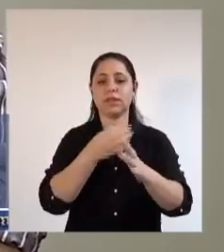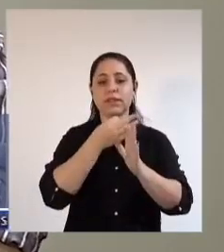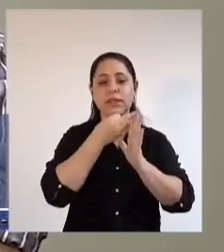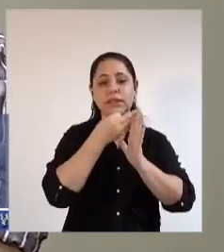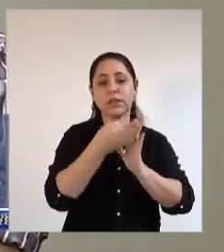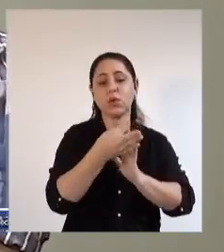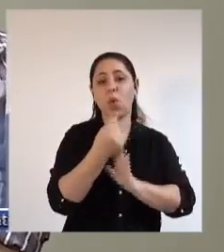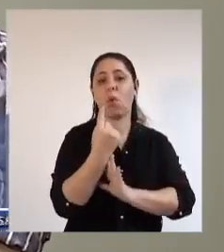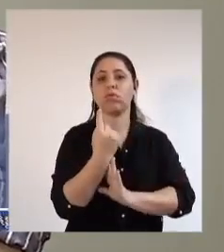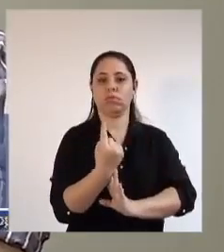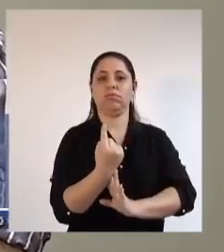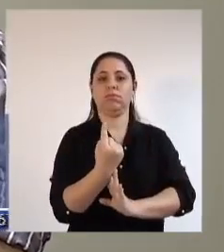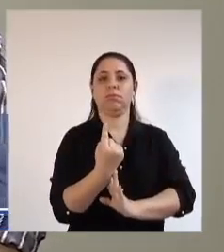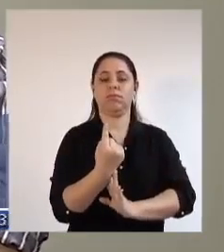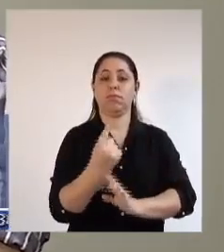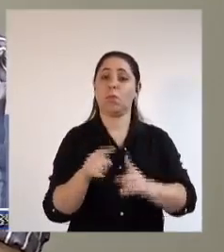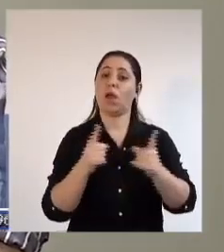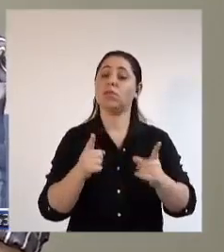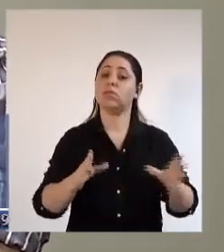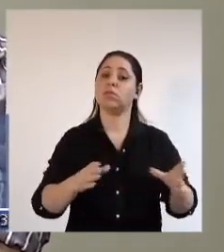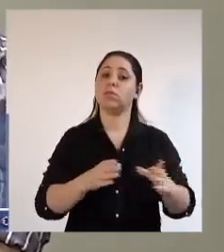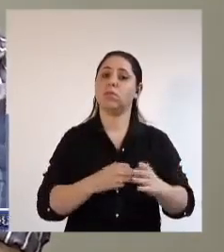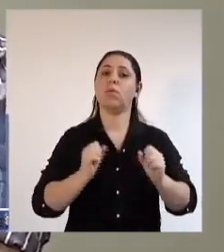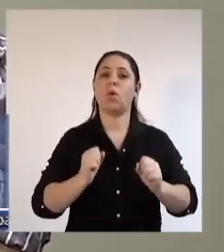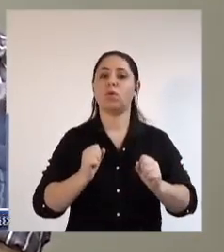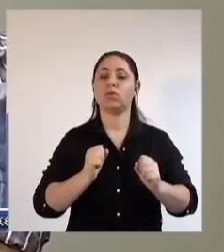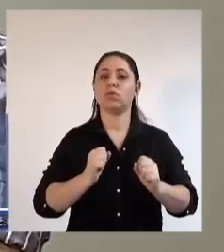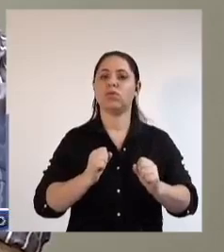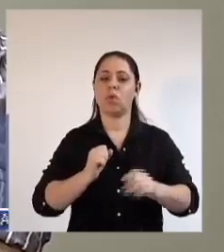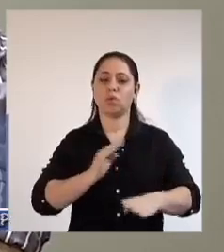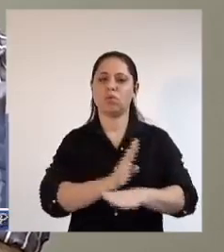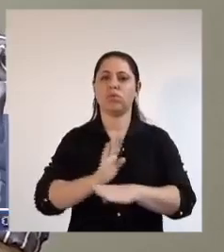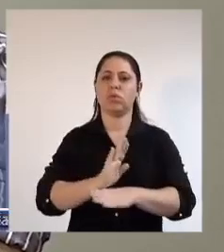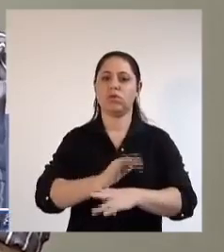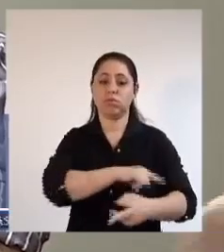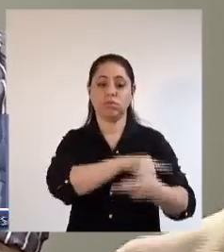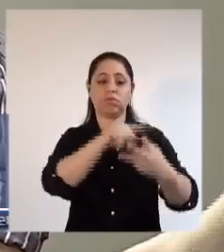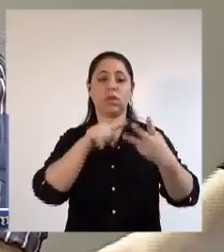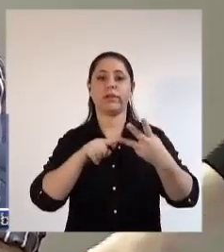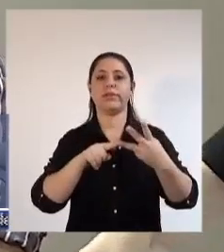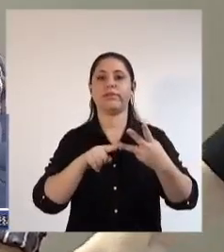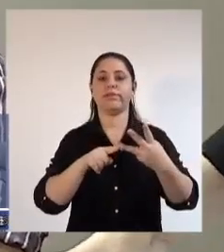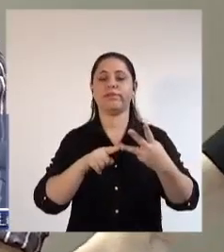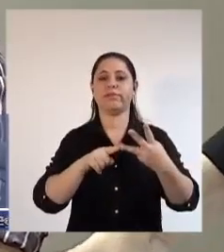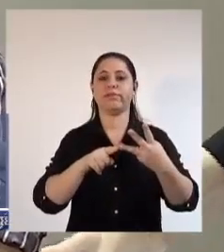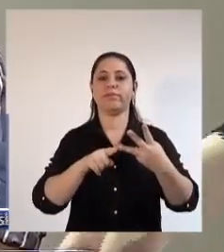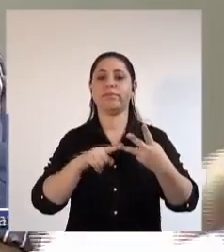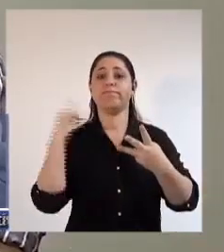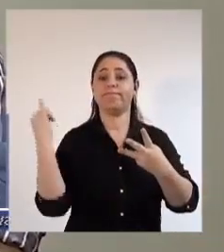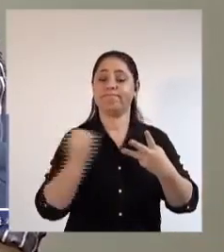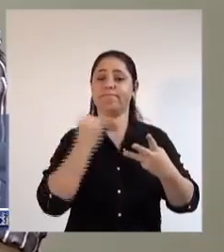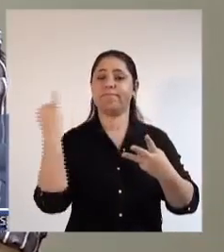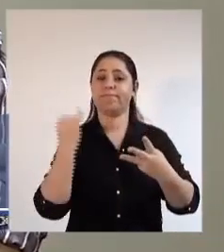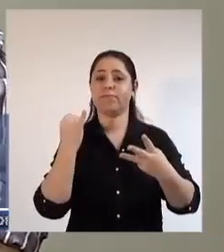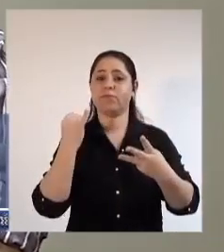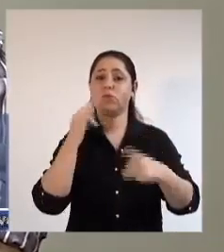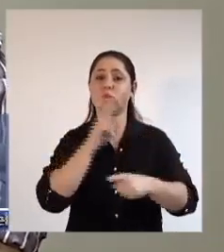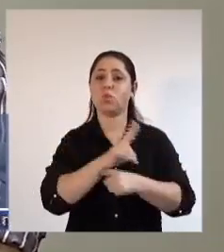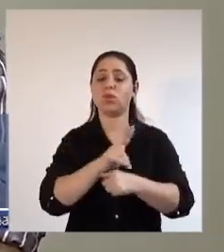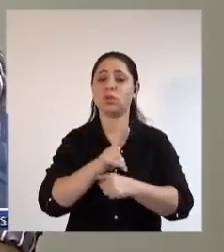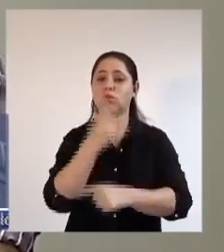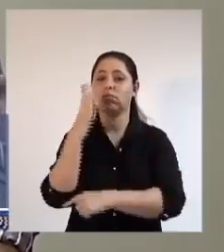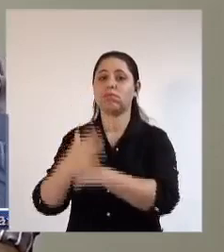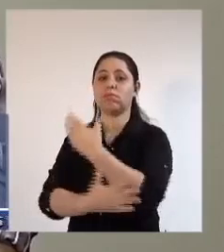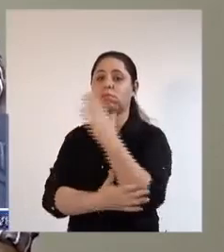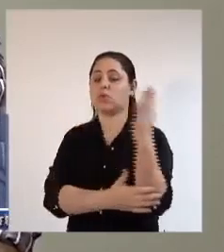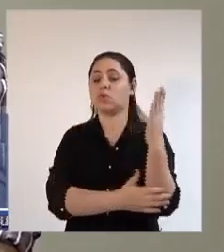eu entendo que essa comissão pode contribuir muito os pontos essenciais três pontos essenciais na questão das unidades de conservação do